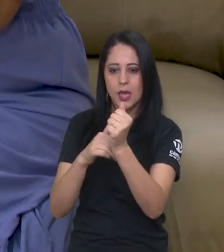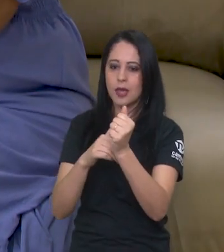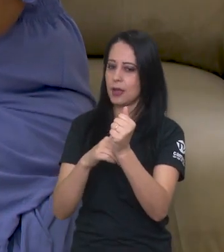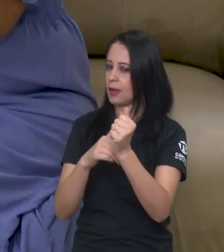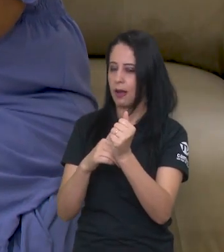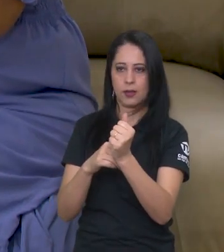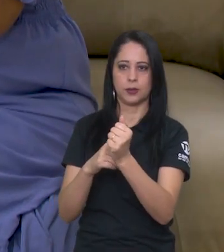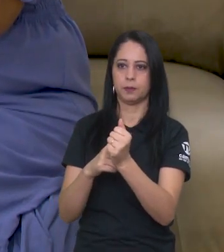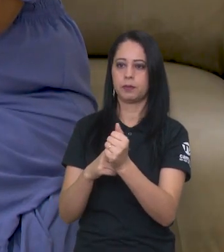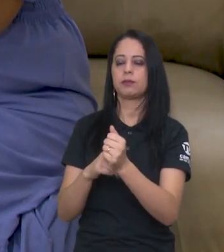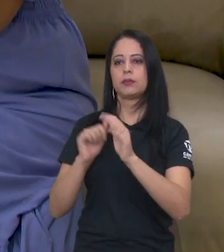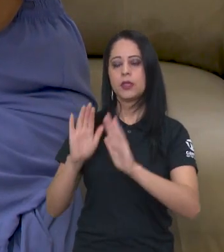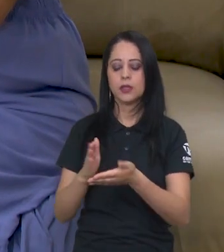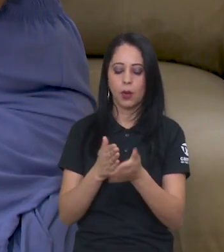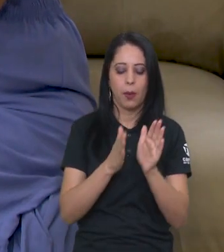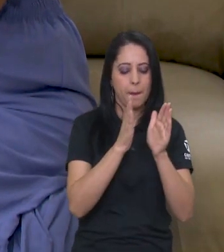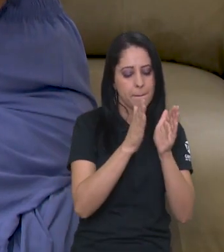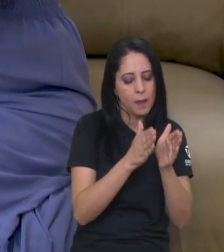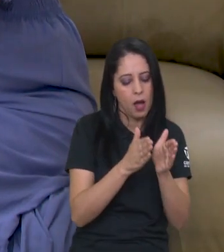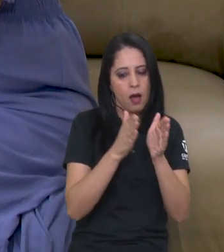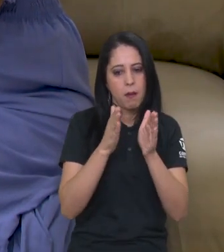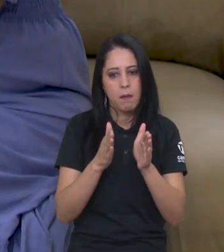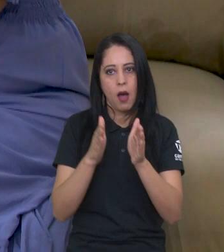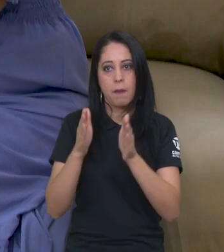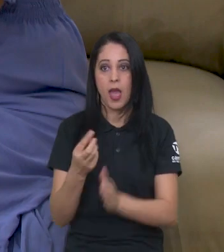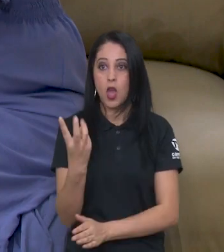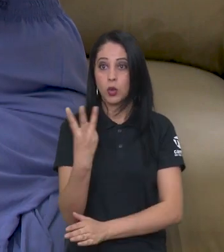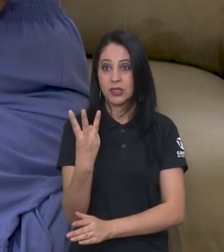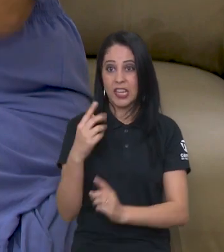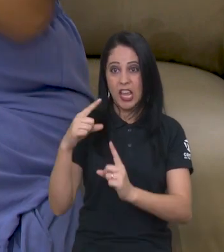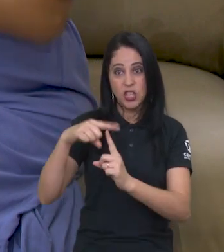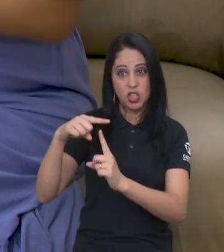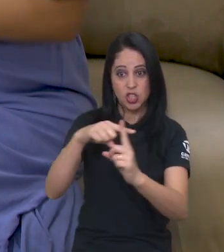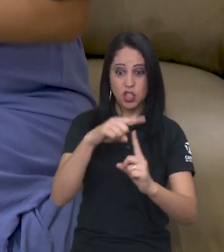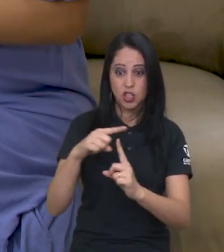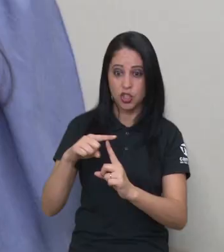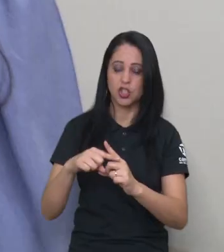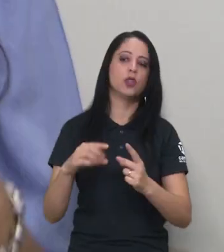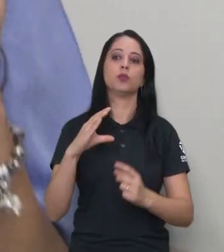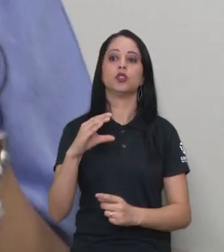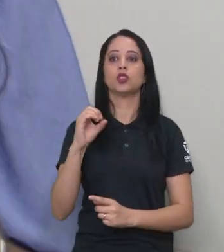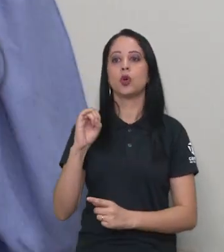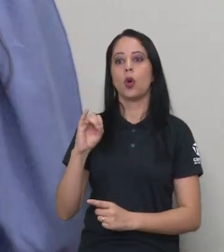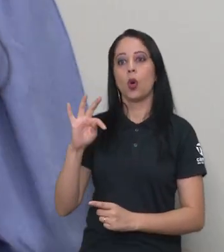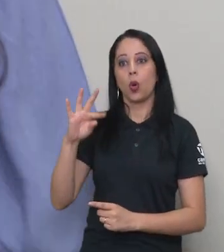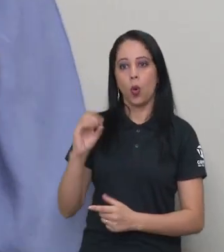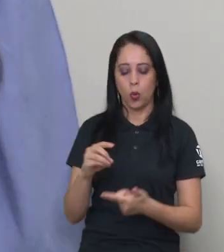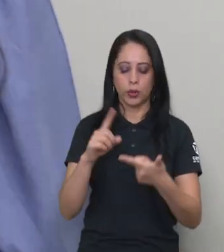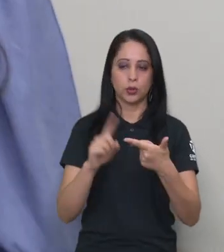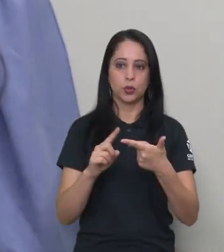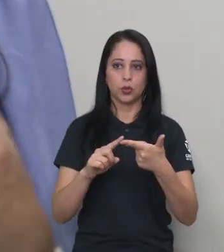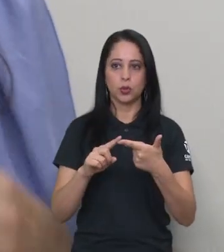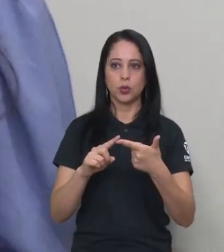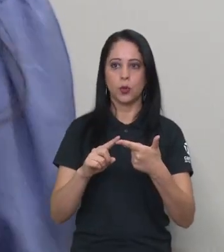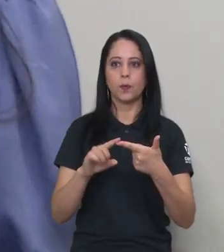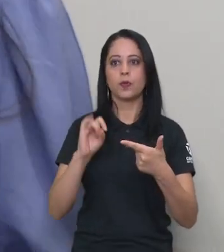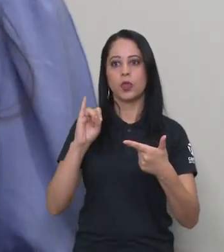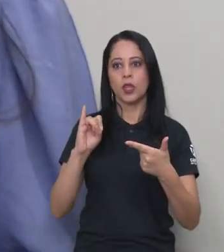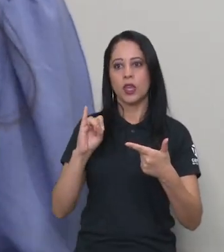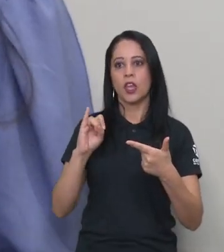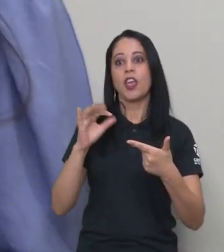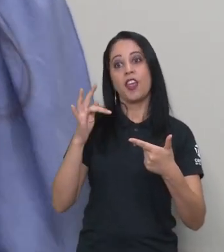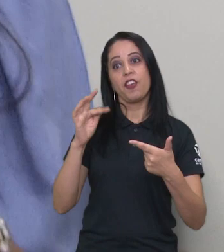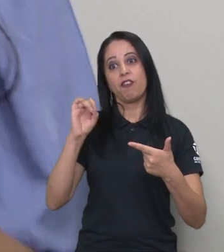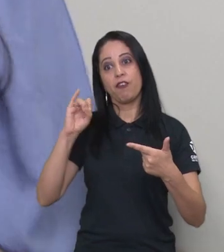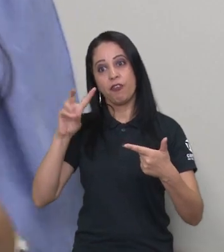os processos que eu fiz, porque eu fiz 3 tipos de procedimentos, que foi o coito programado, inseminação artificial e